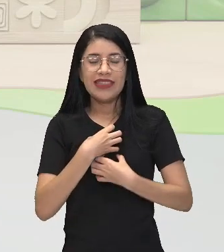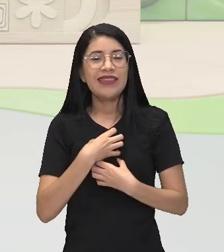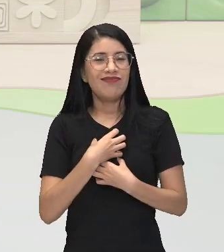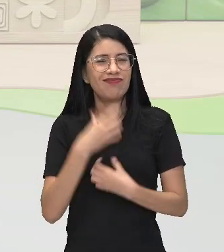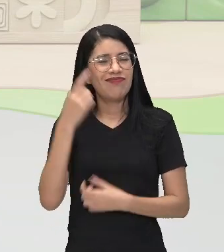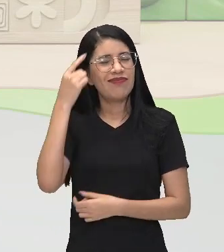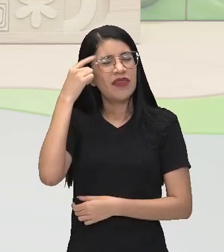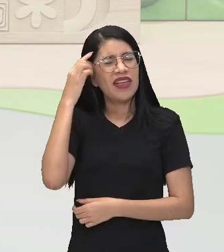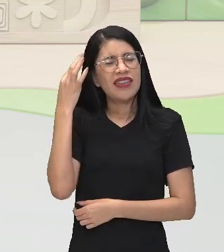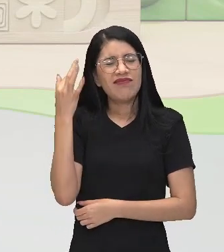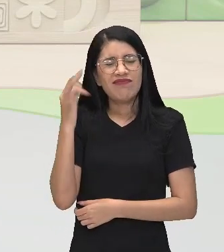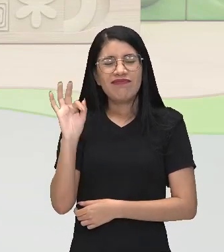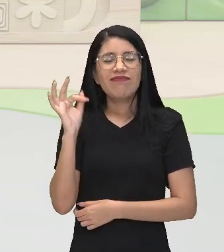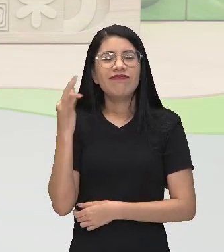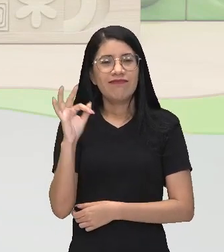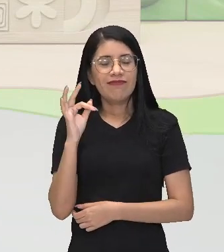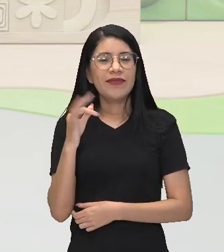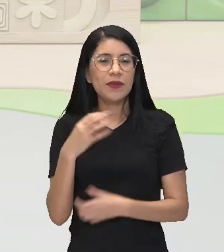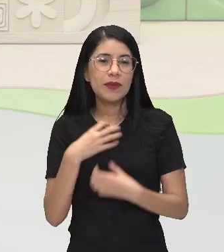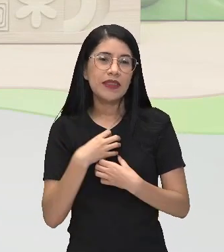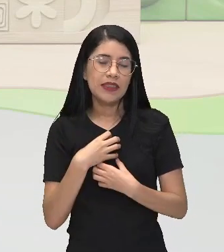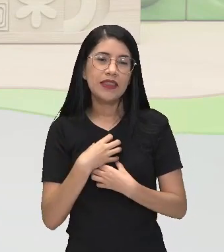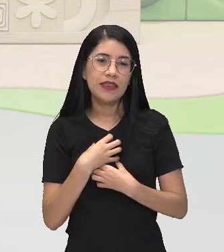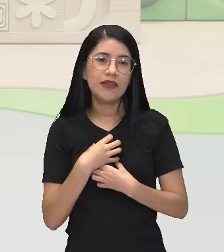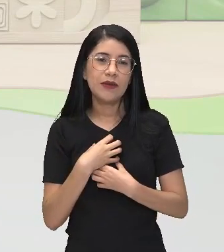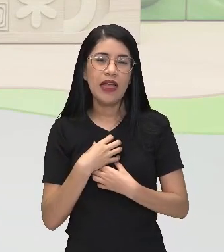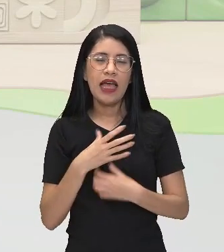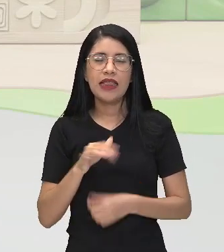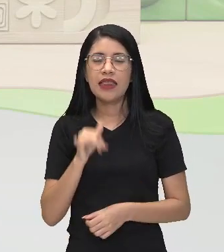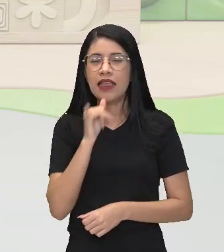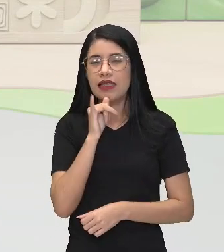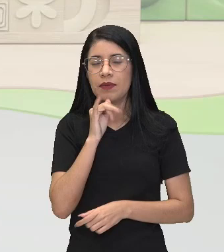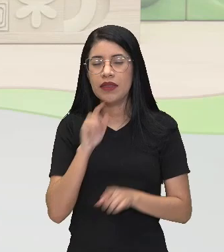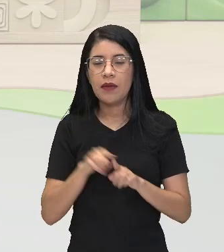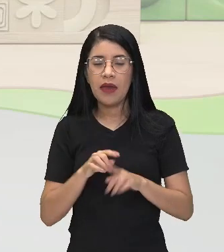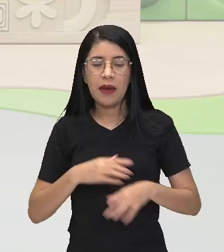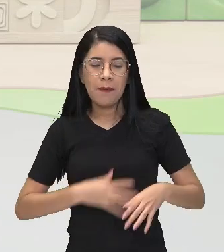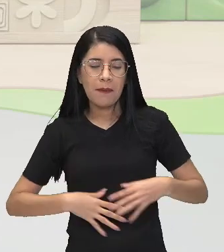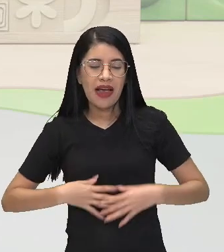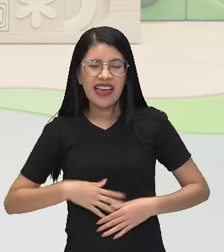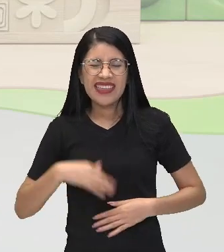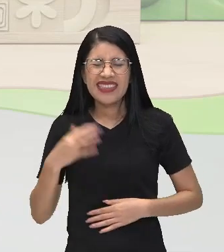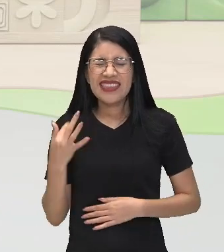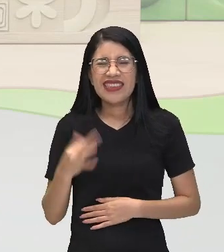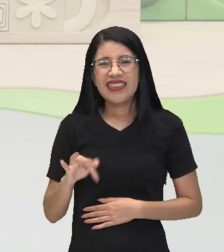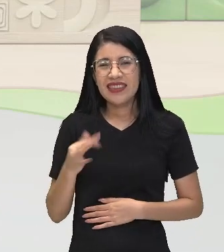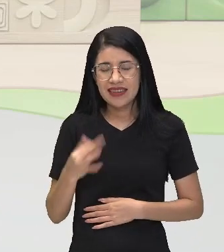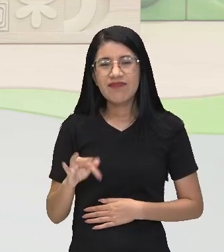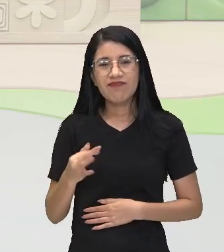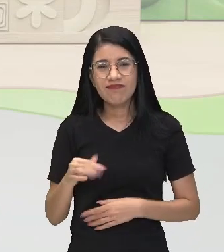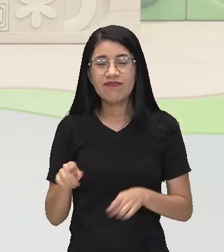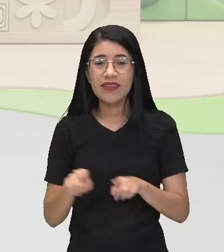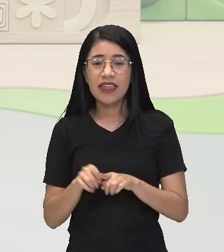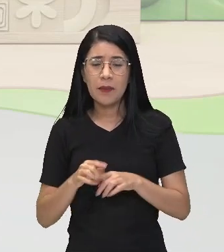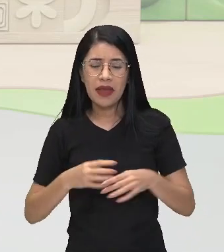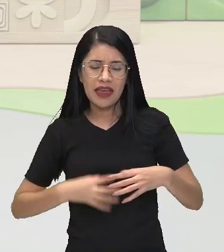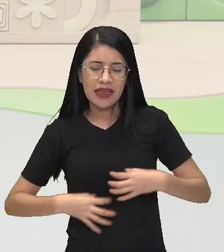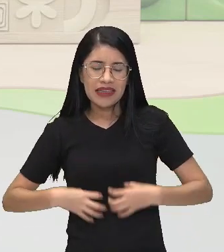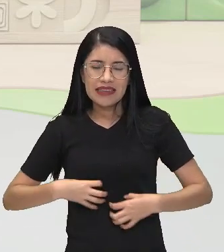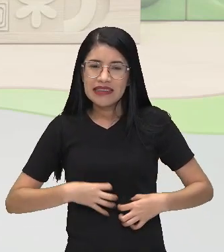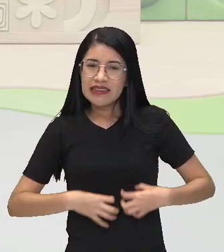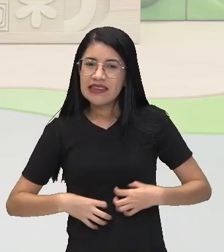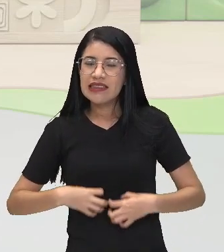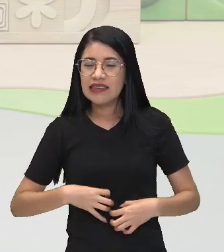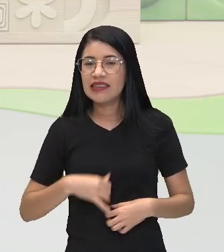Eu estou sentindo que minha barriga está doendo. O meu intestino, então você